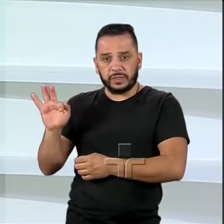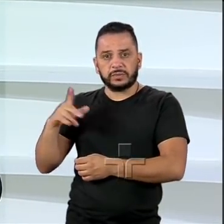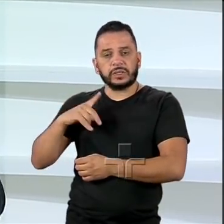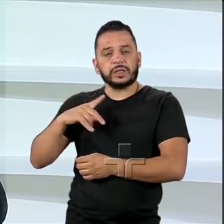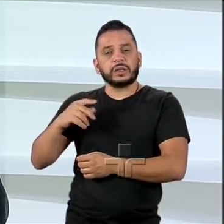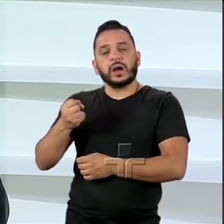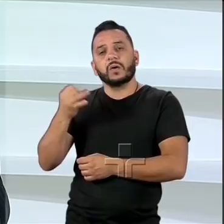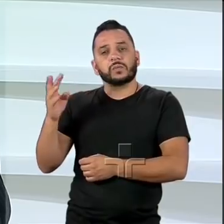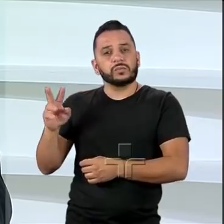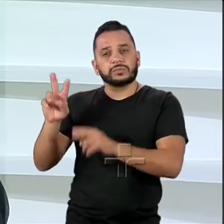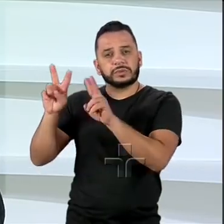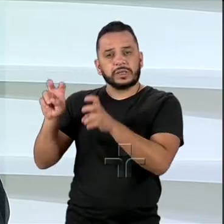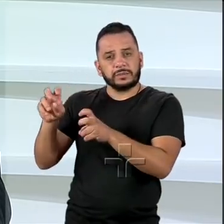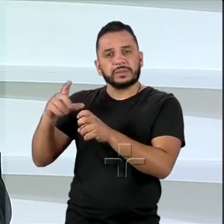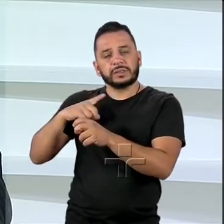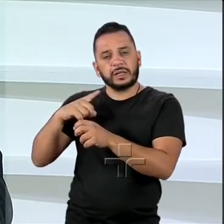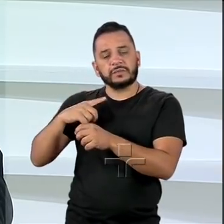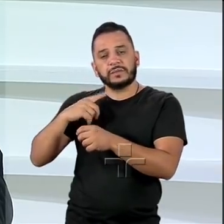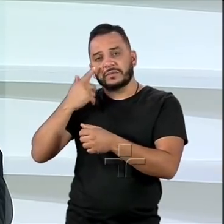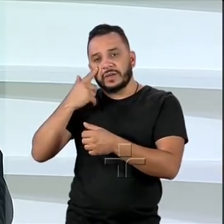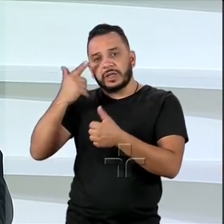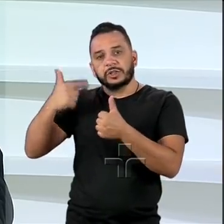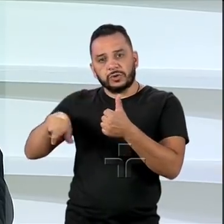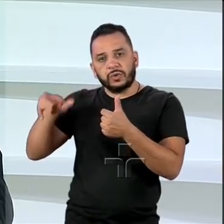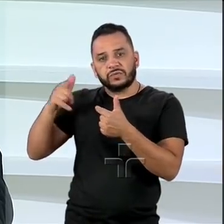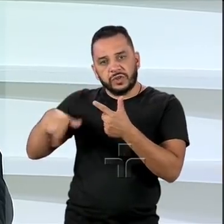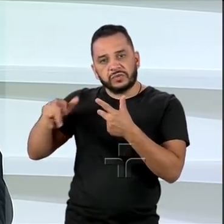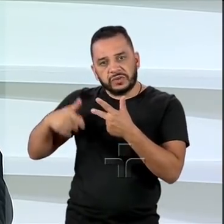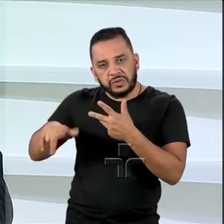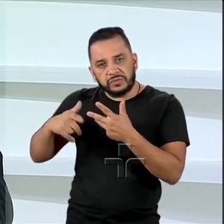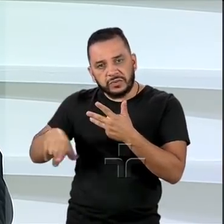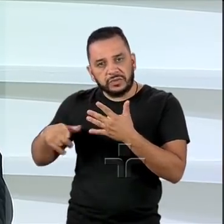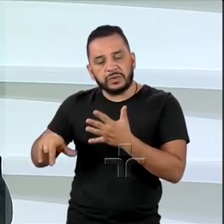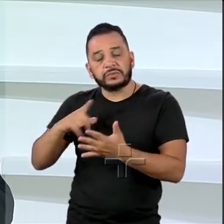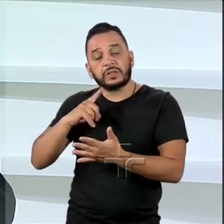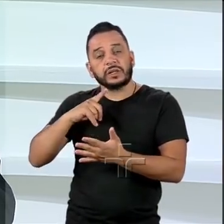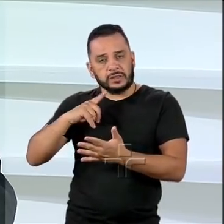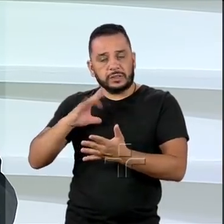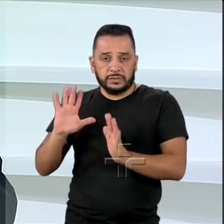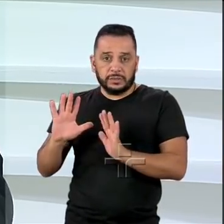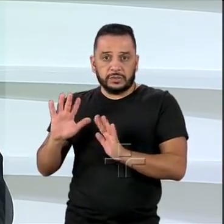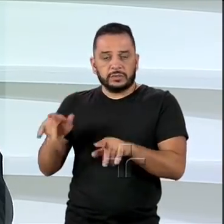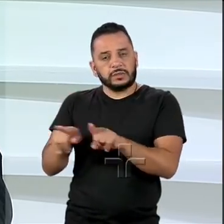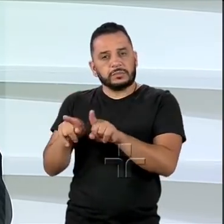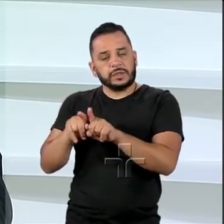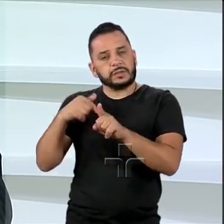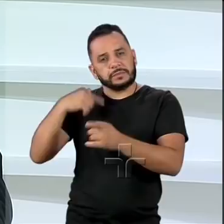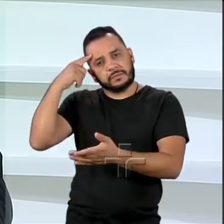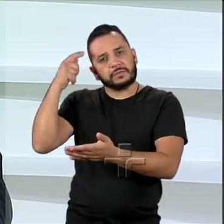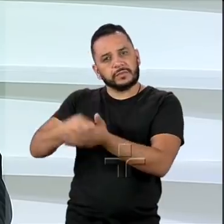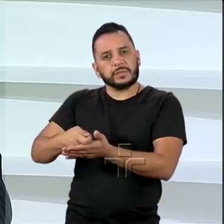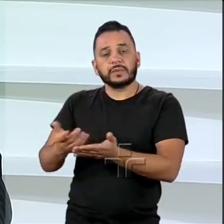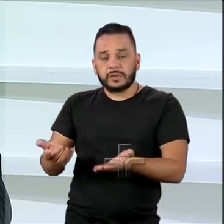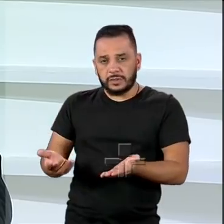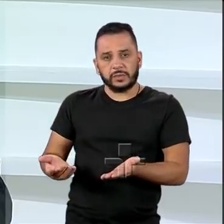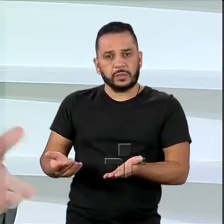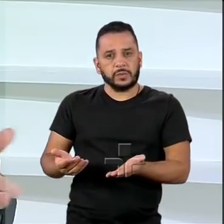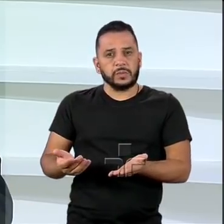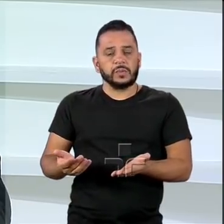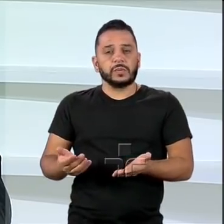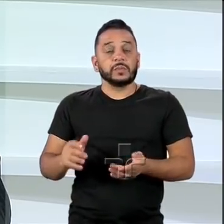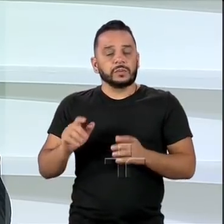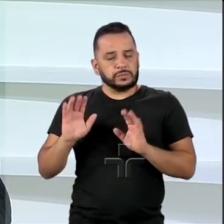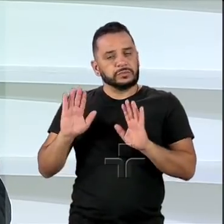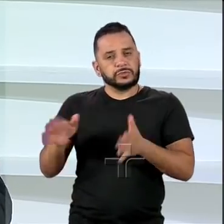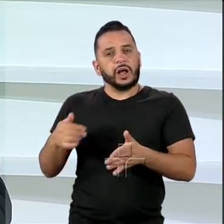sido objeto de revisão por parte dos ministros, não é? E decisões que, inclusive, levaram à soltura